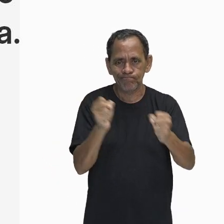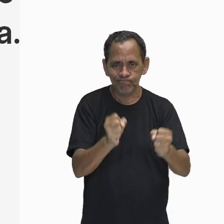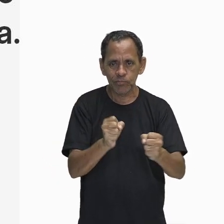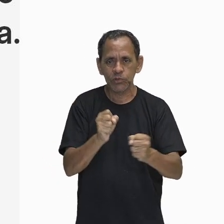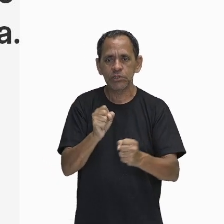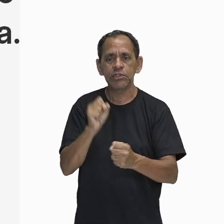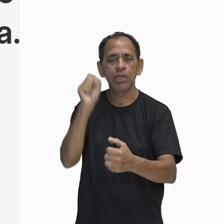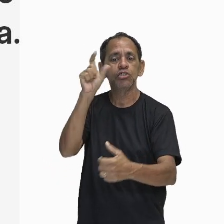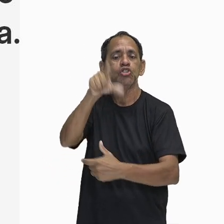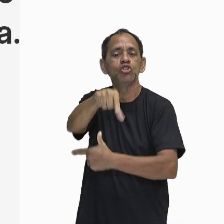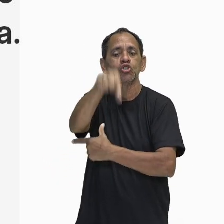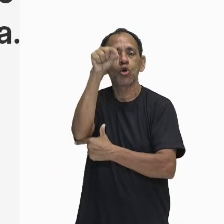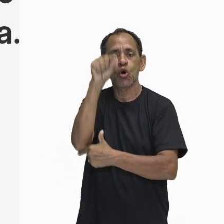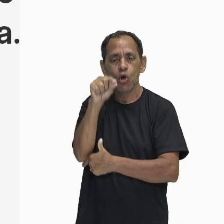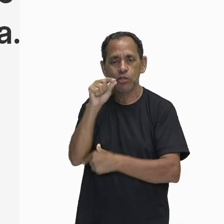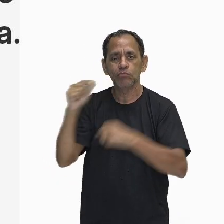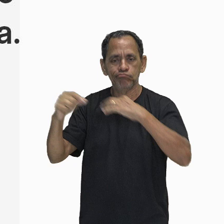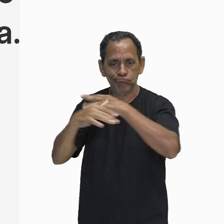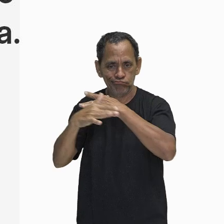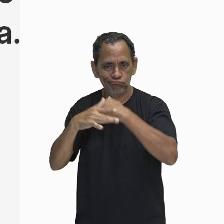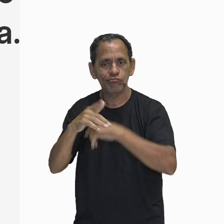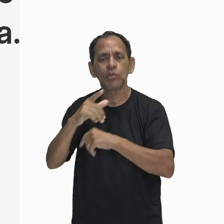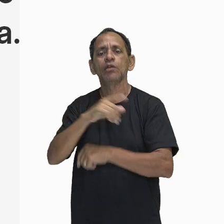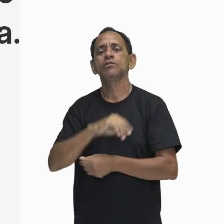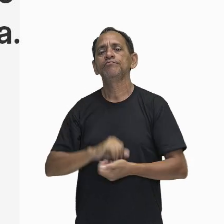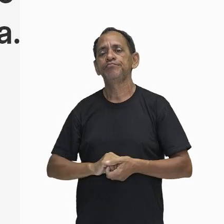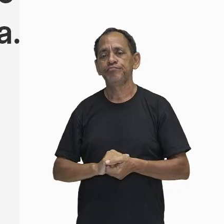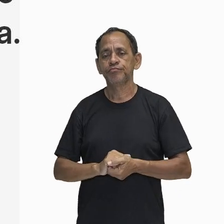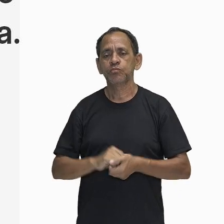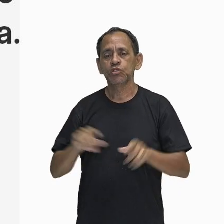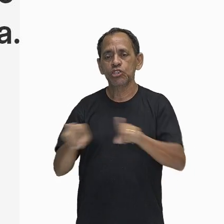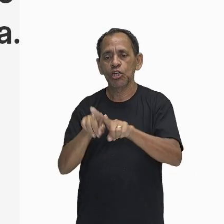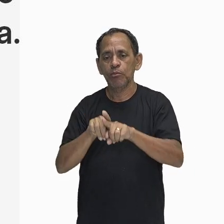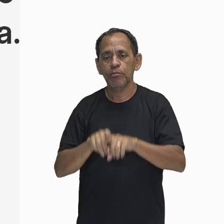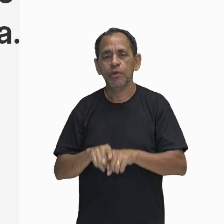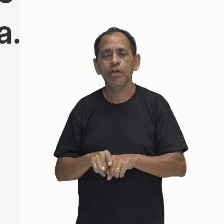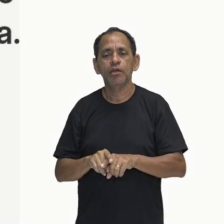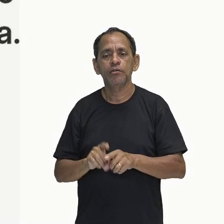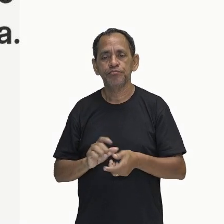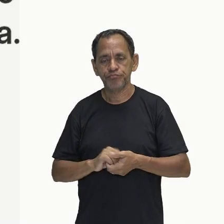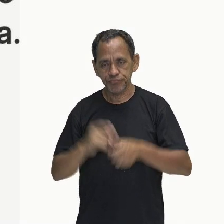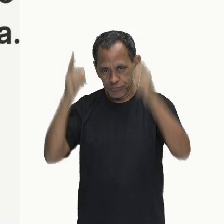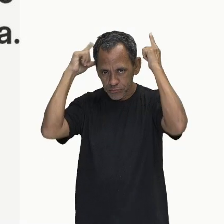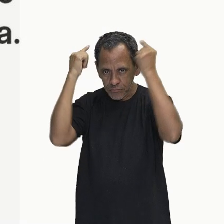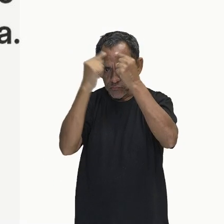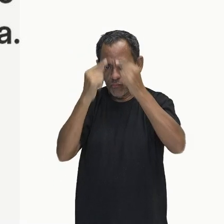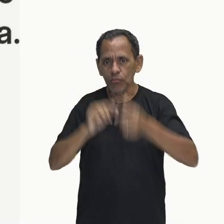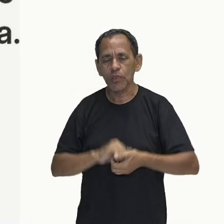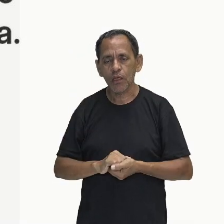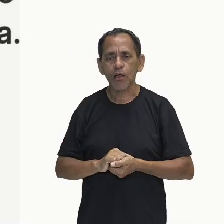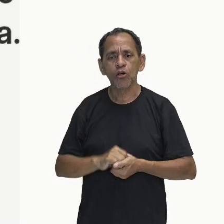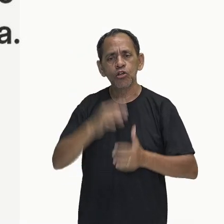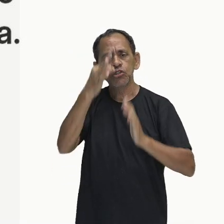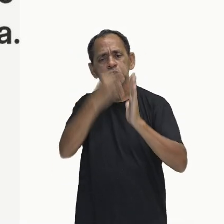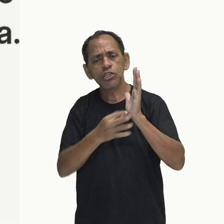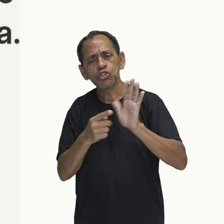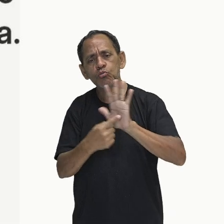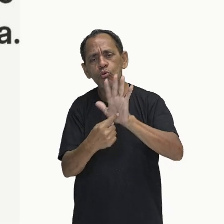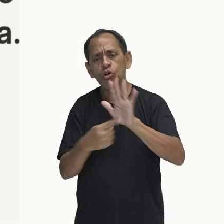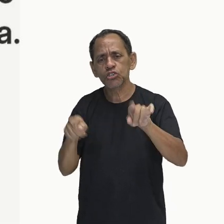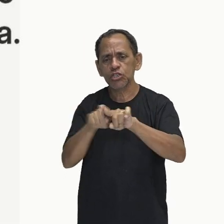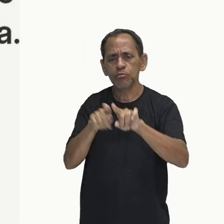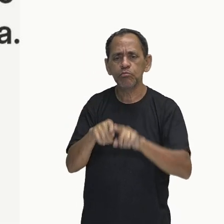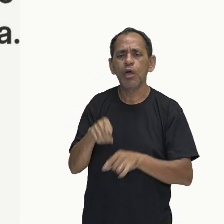à cidade-estado grega. Vamos pegar o texto e vamos compreender ainda mais o que esse texto quer falar para